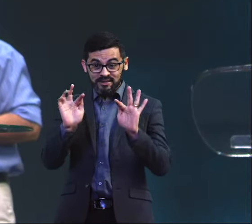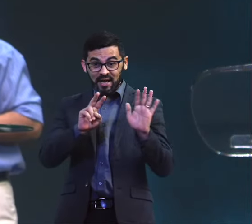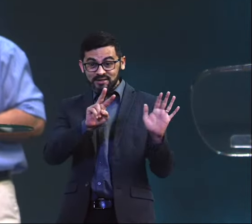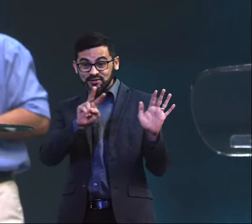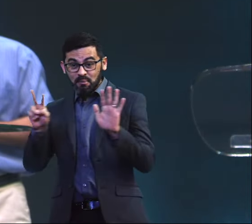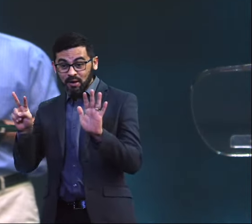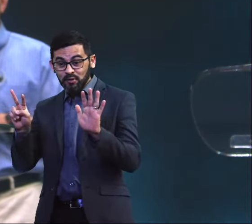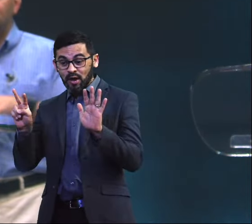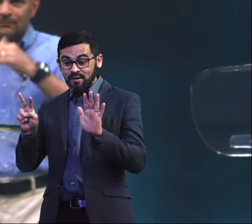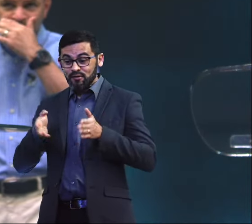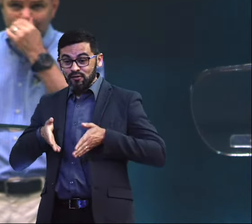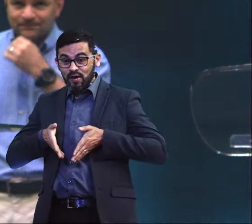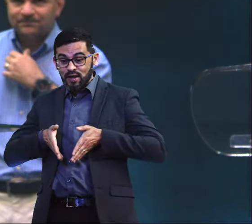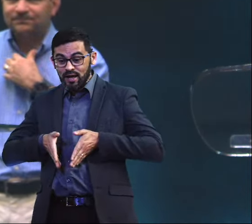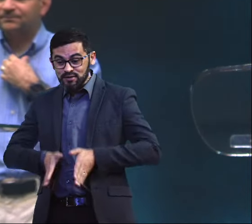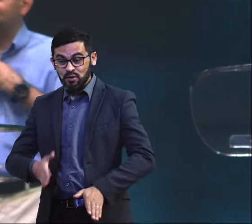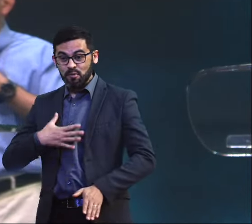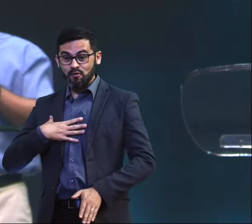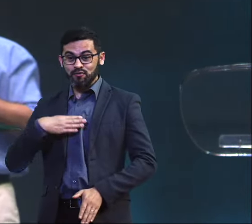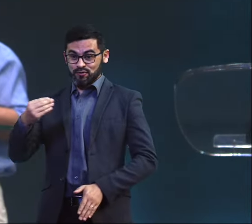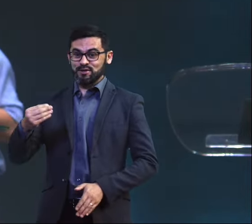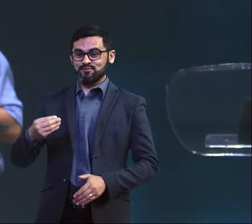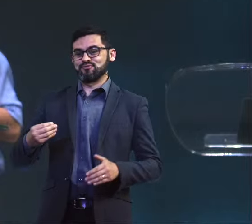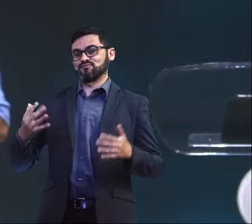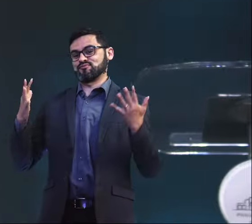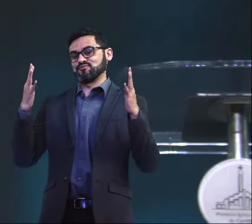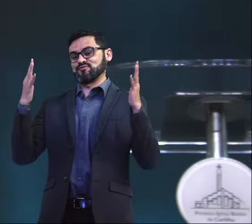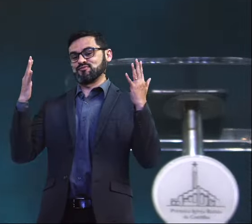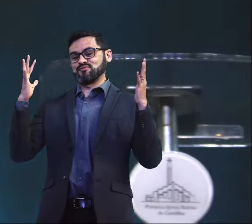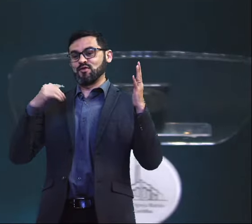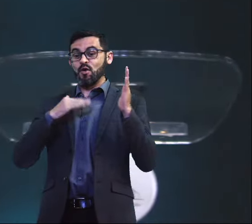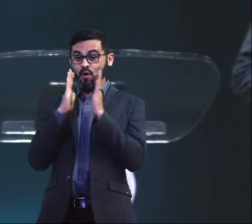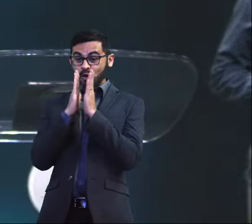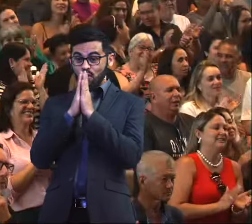né? Orem por nós. Aí essa semana chegou Davi,